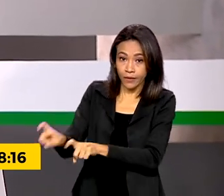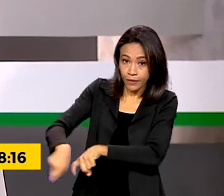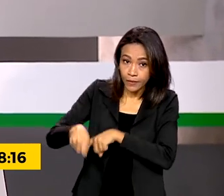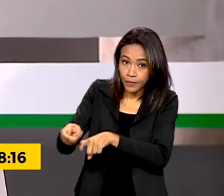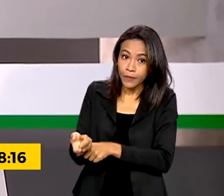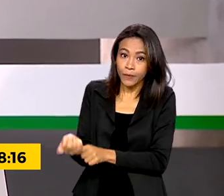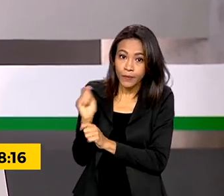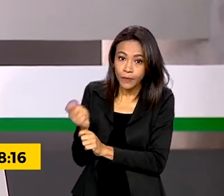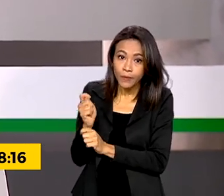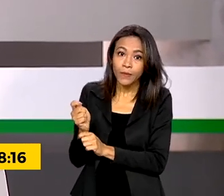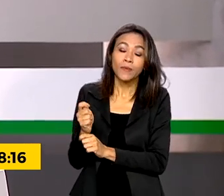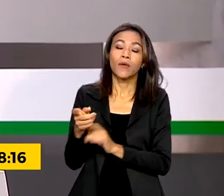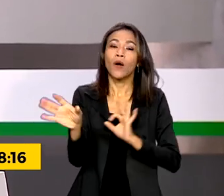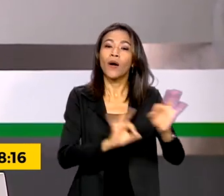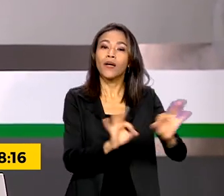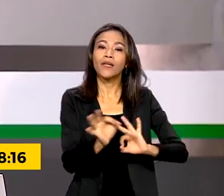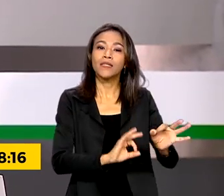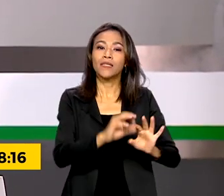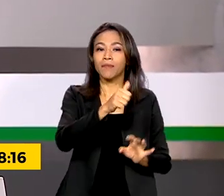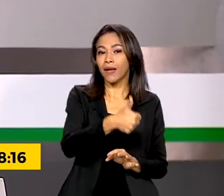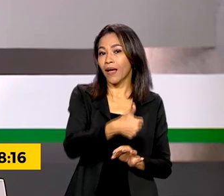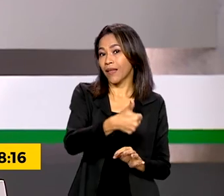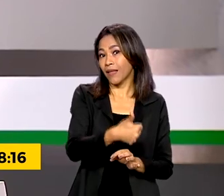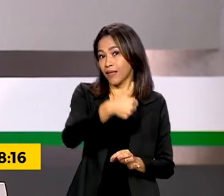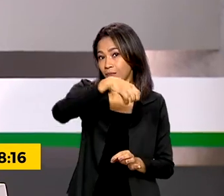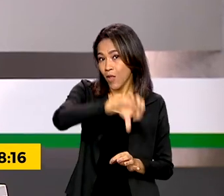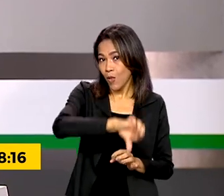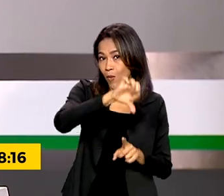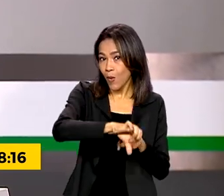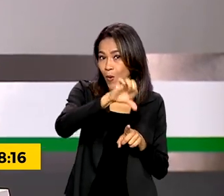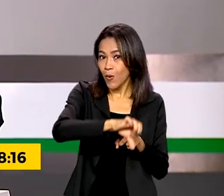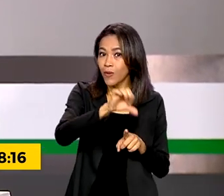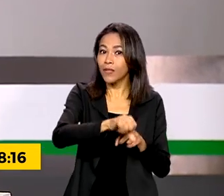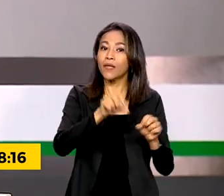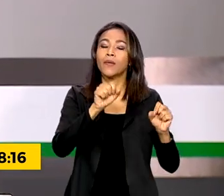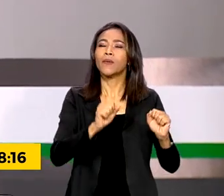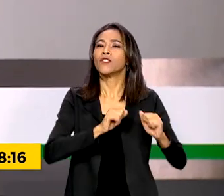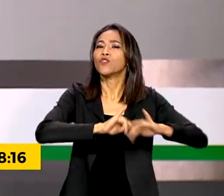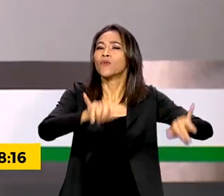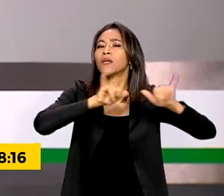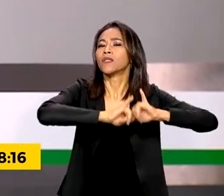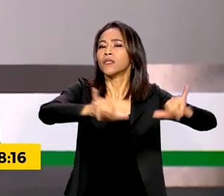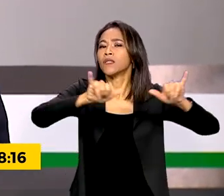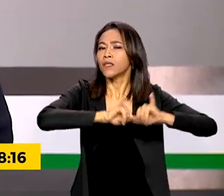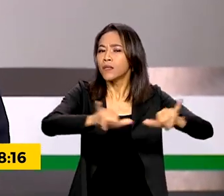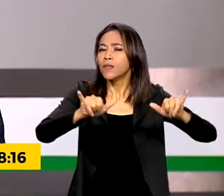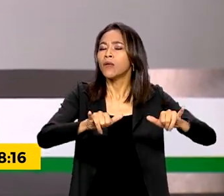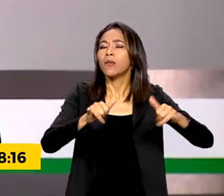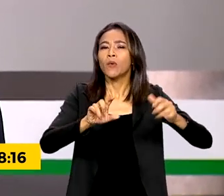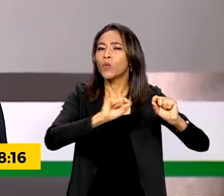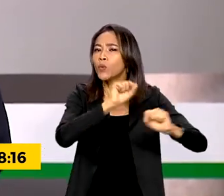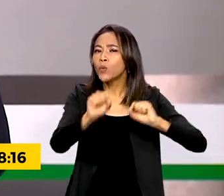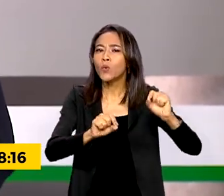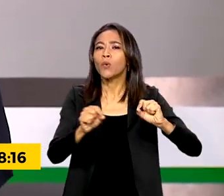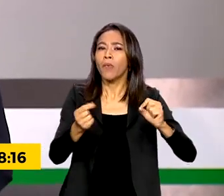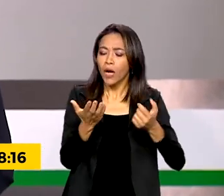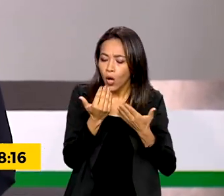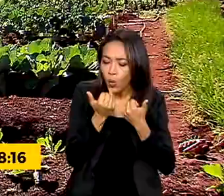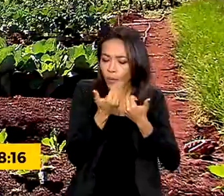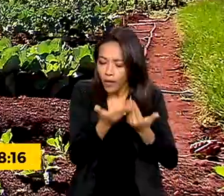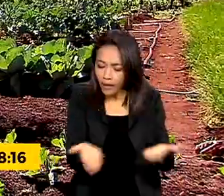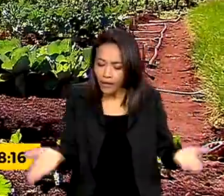a décima nona campanha anual de produtos orgânicos que Visa incentivar o consumo e o cultivo desses